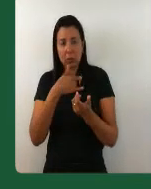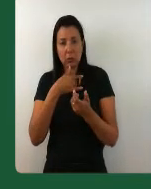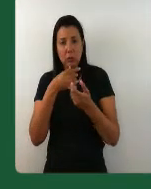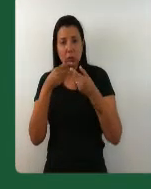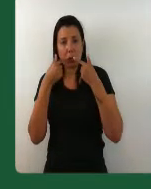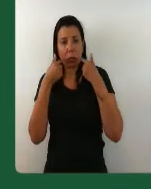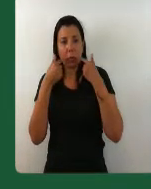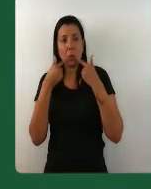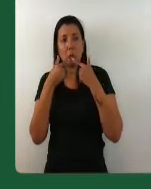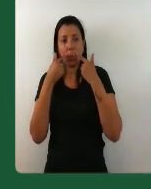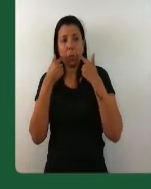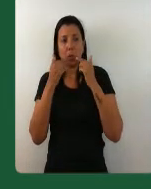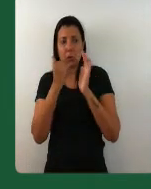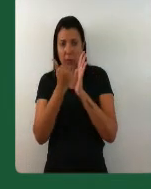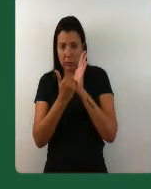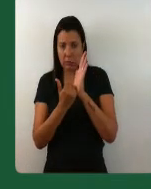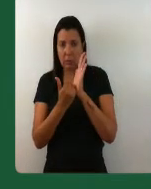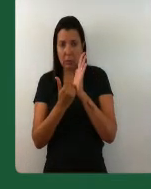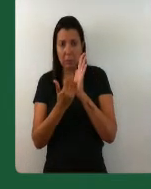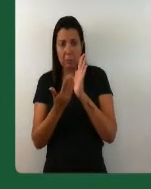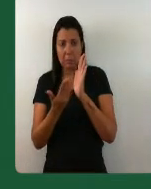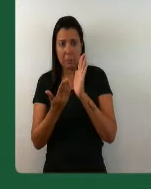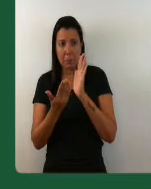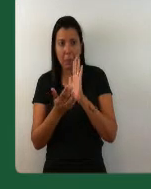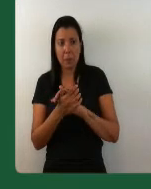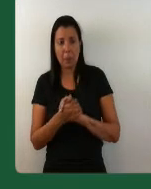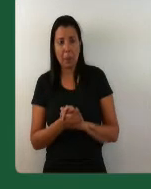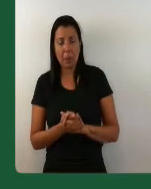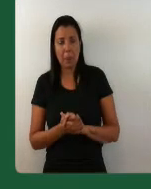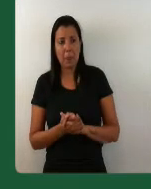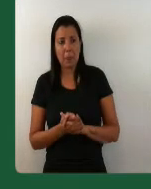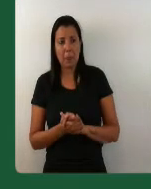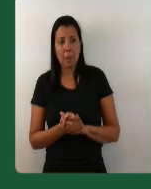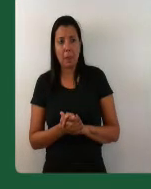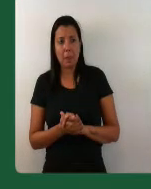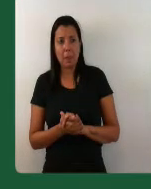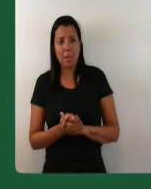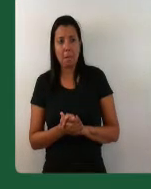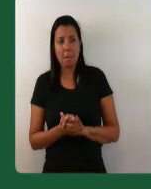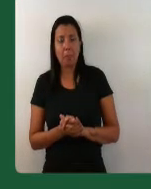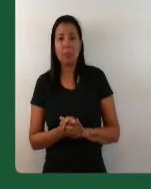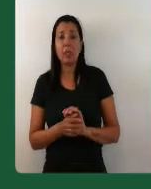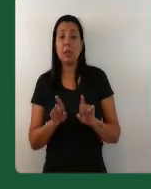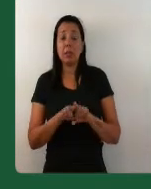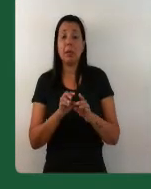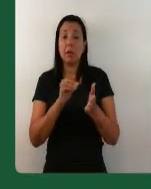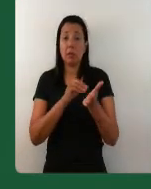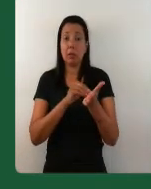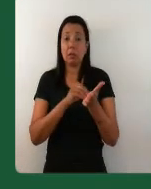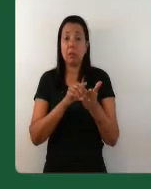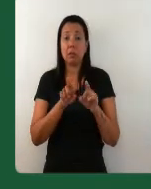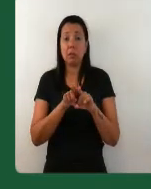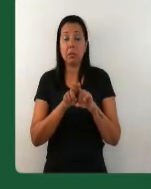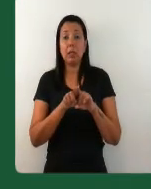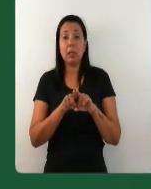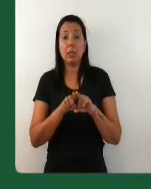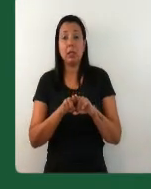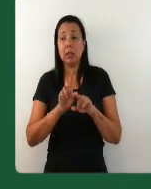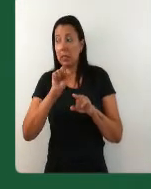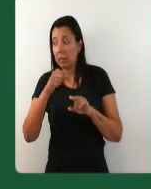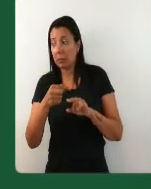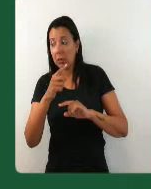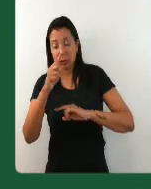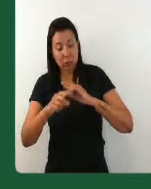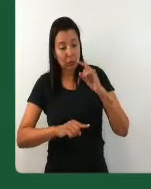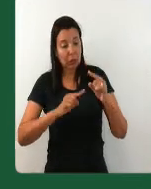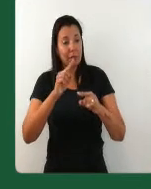sobra do lábio inferior, né, e uma falta do lábio superior. E após o avanço